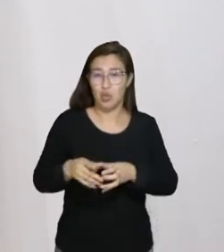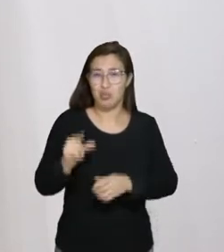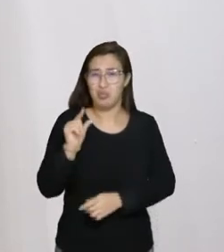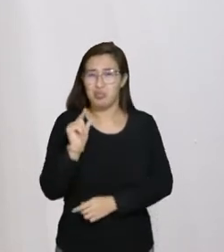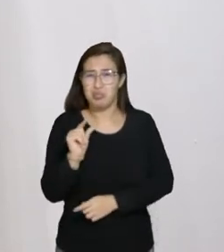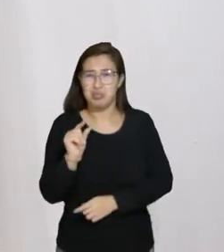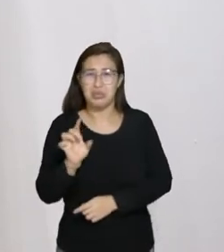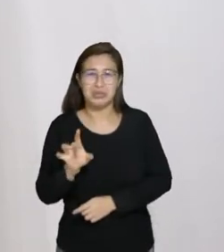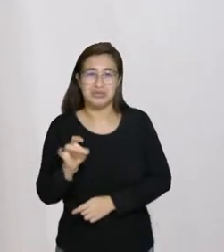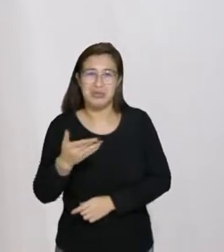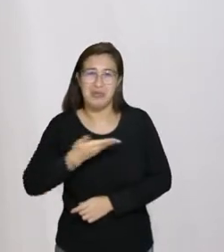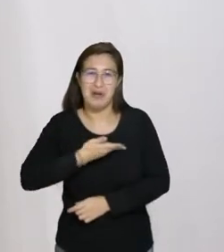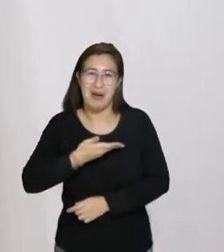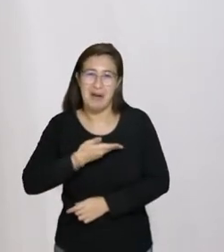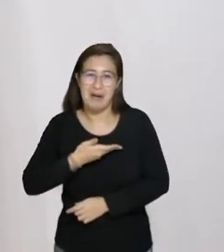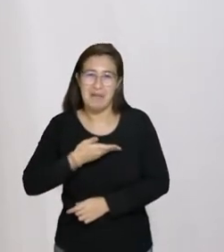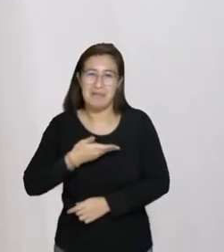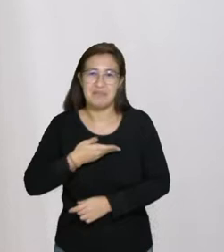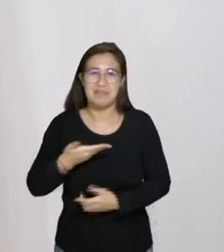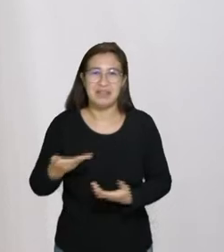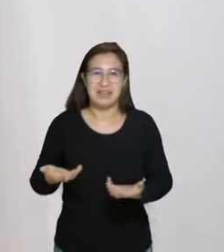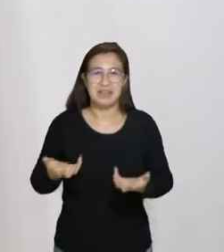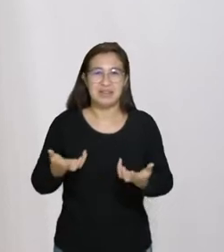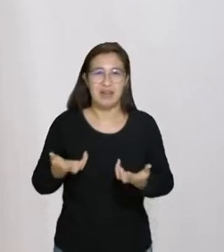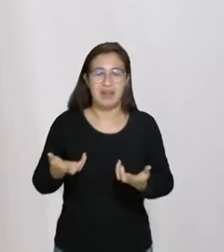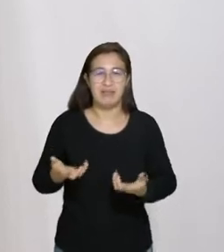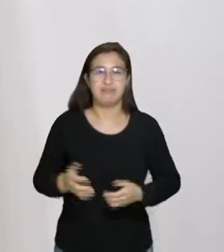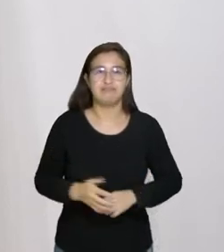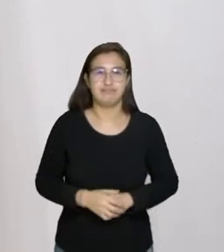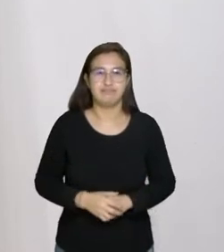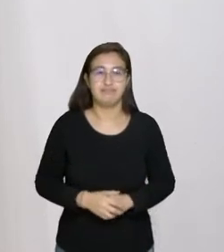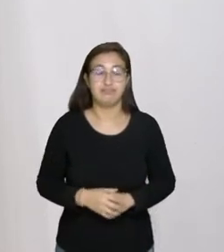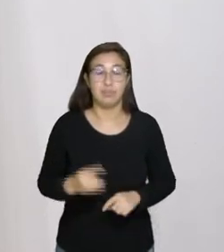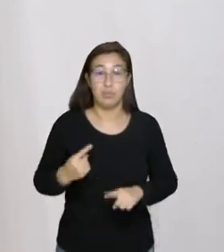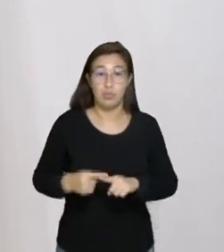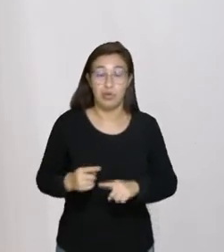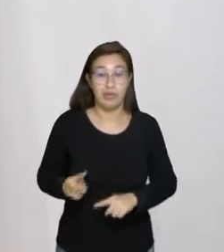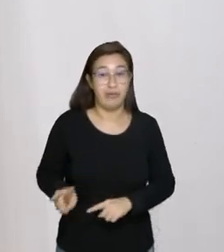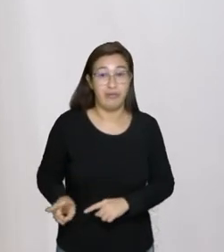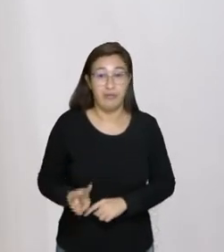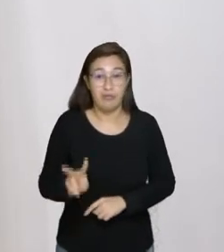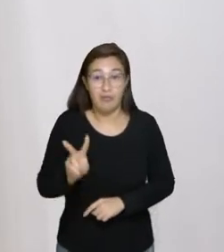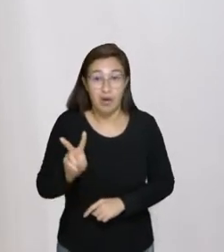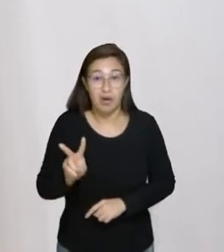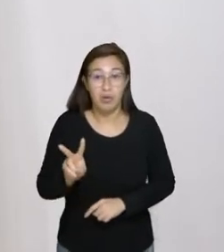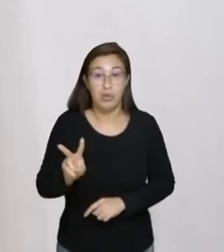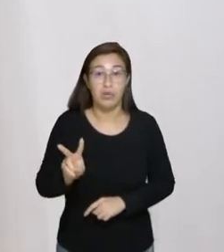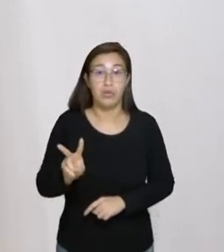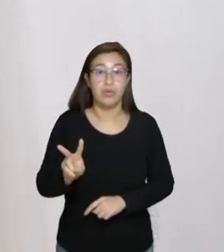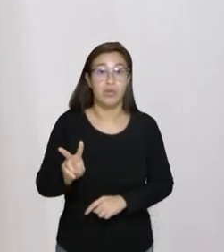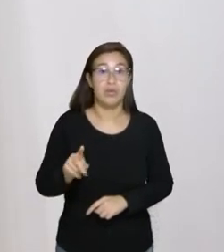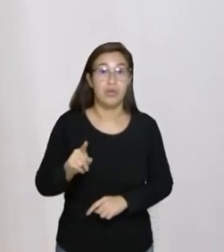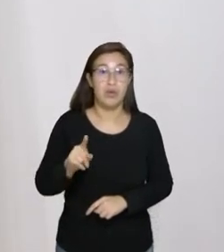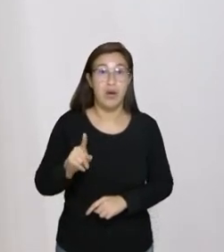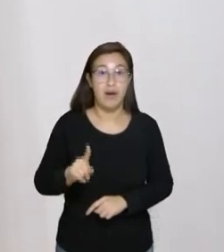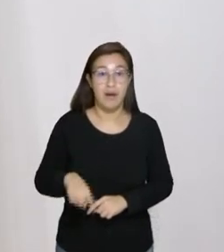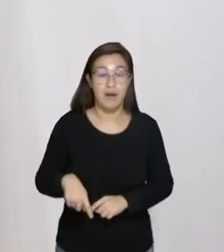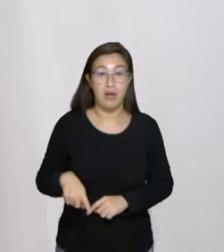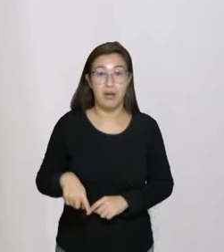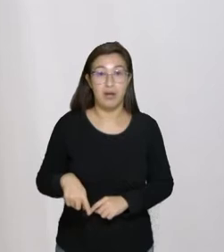puxa-sacos em volta dele, porque o valor estava no